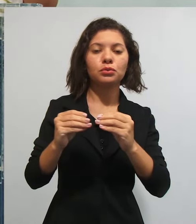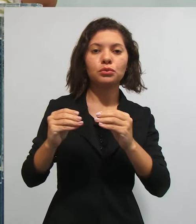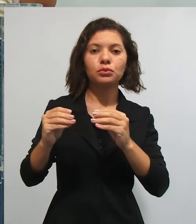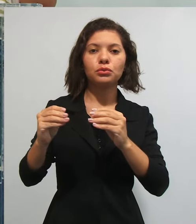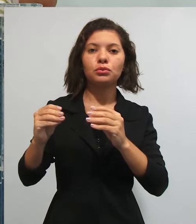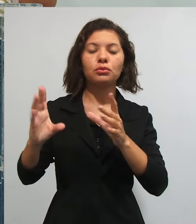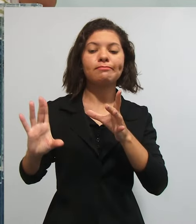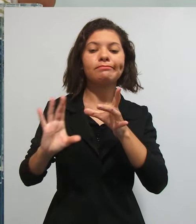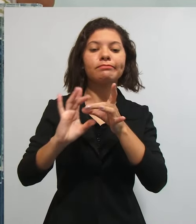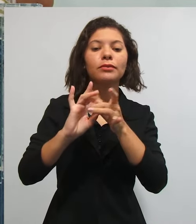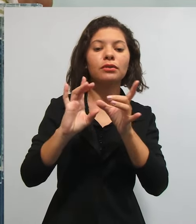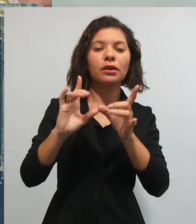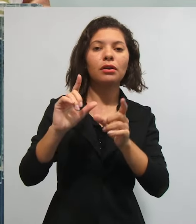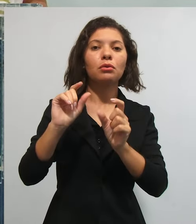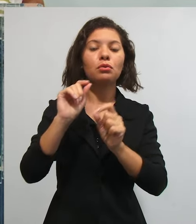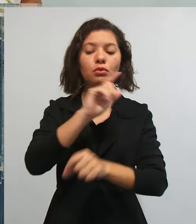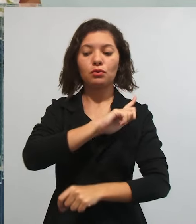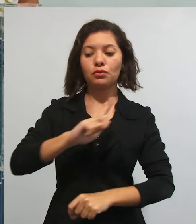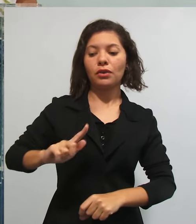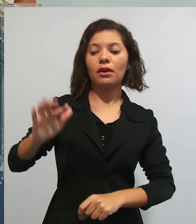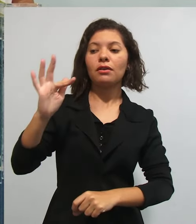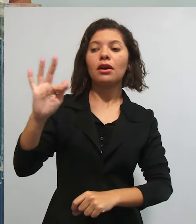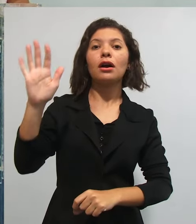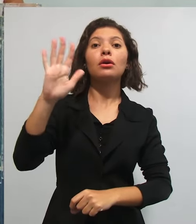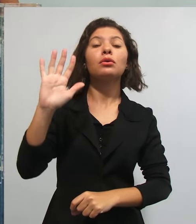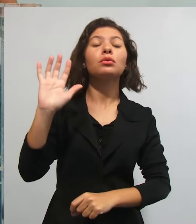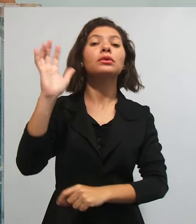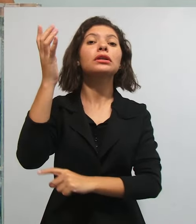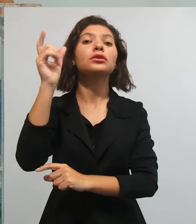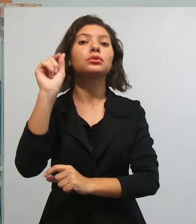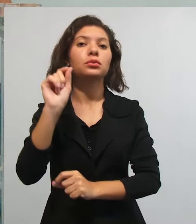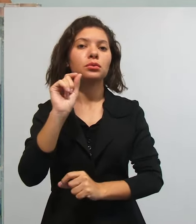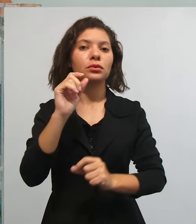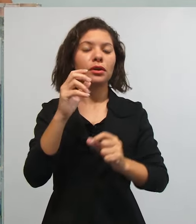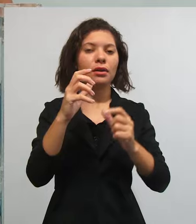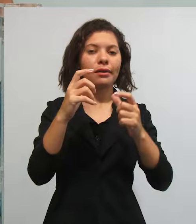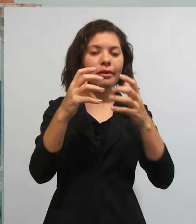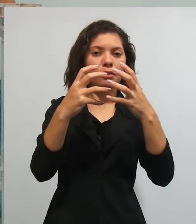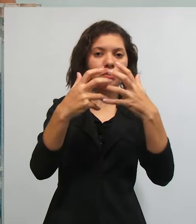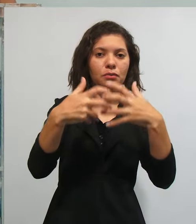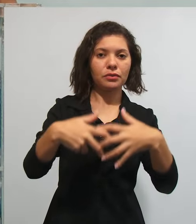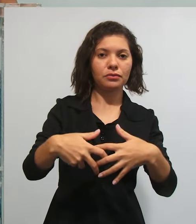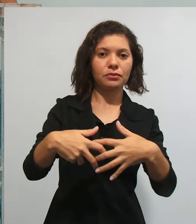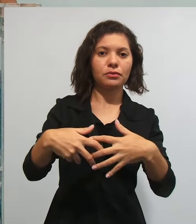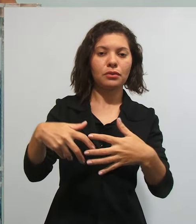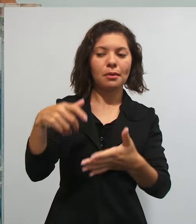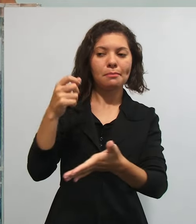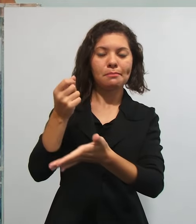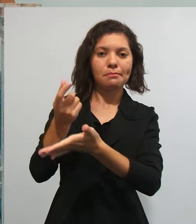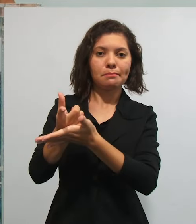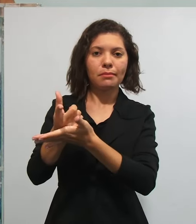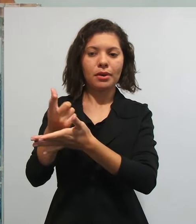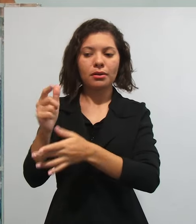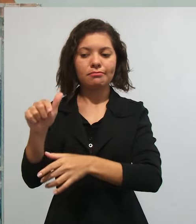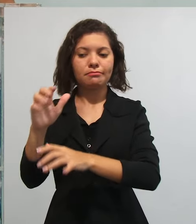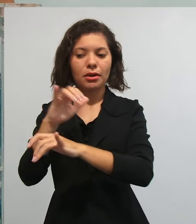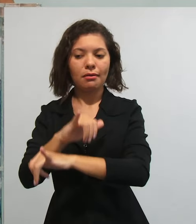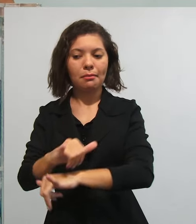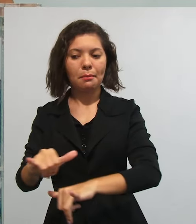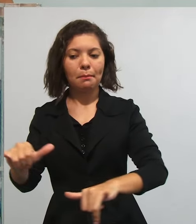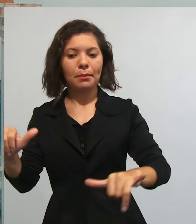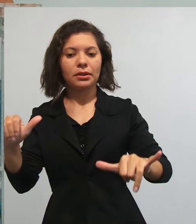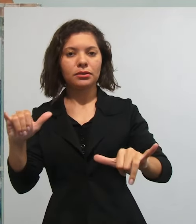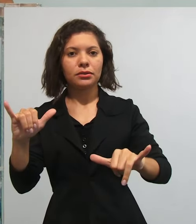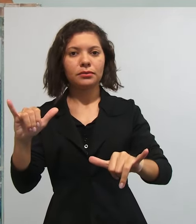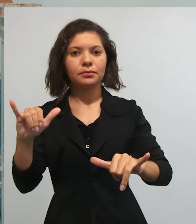o governo federal. O que acontece? O IFRO paga para a imprensa nacional o valor